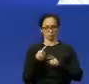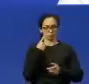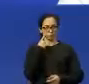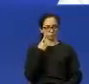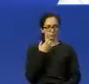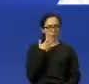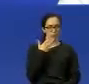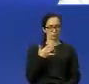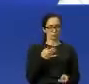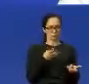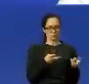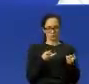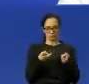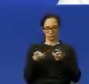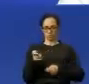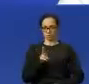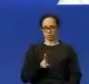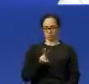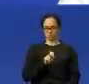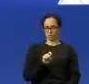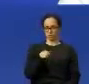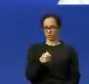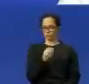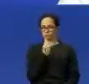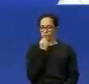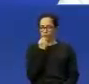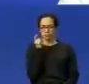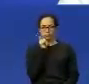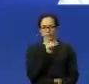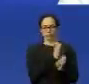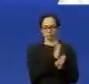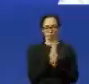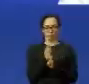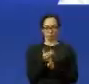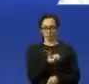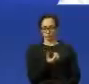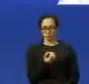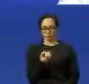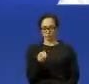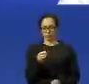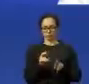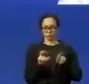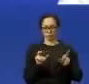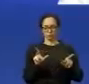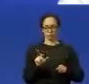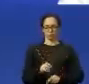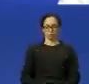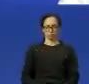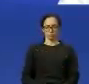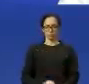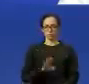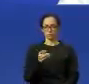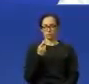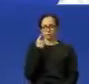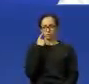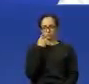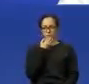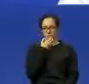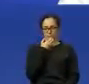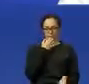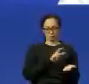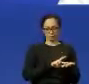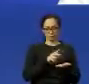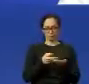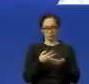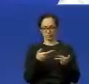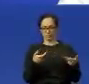cores devem ser usadas. Uma das possibilidades permite 600 logotipos distintos. Observe que nenhuma dessas interpretações